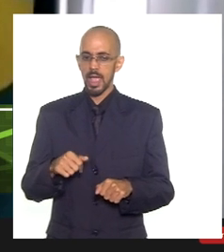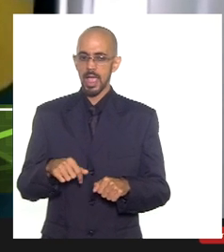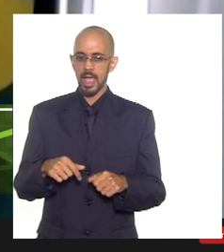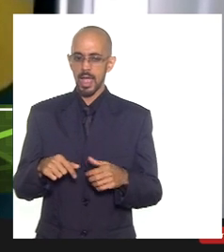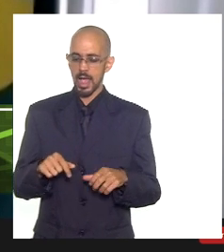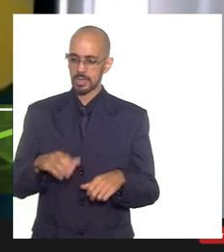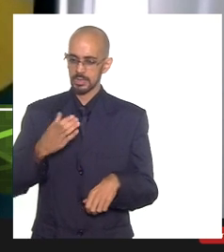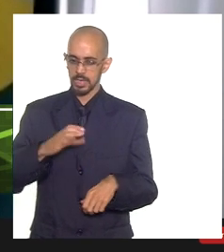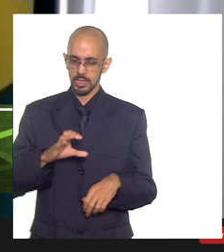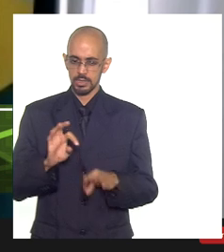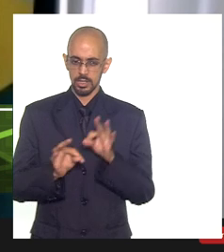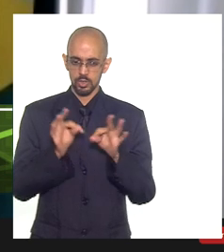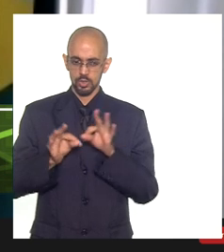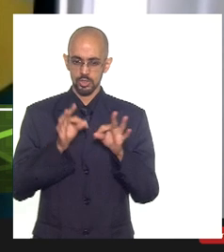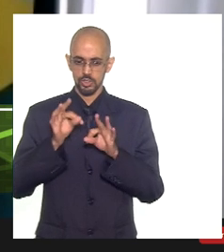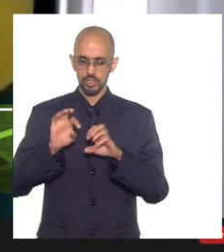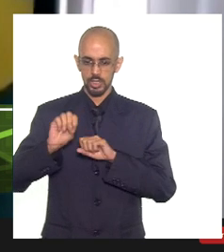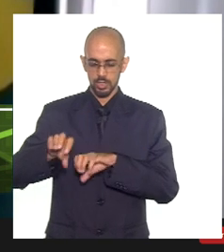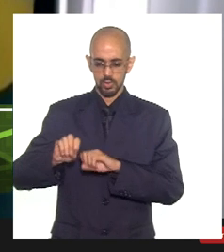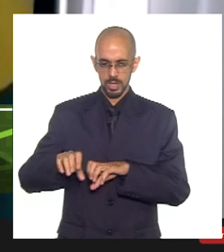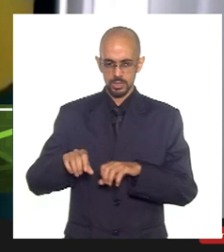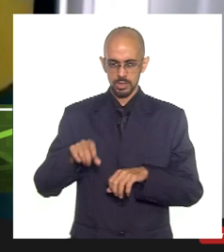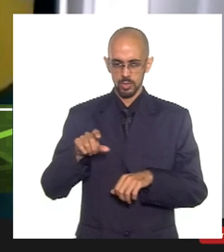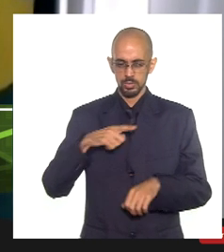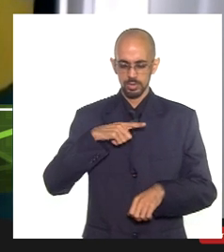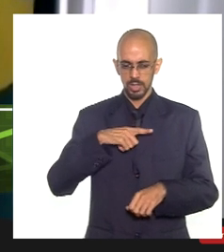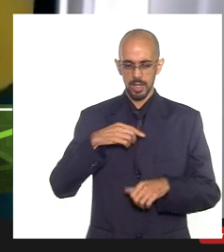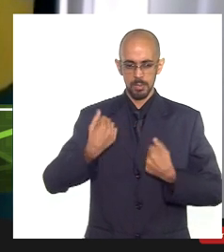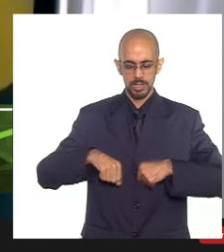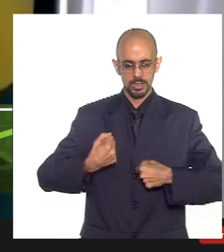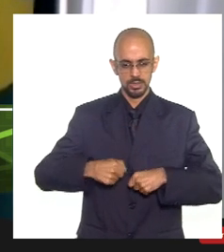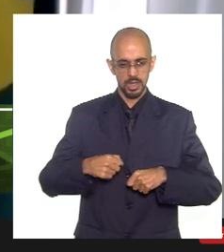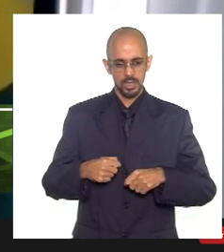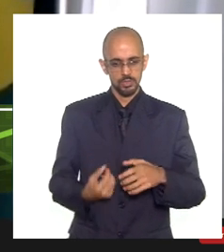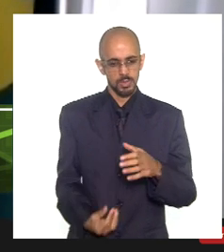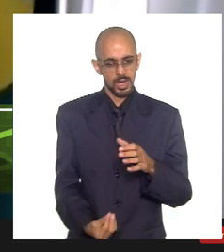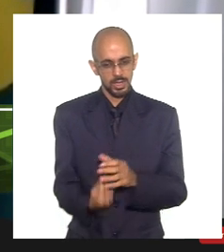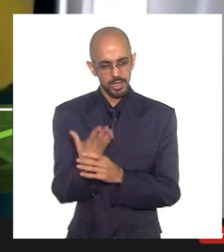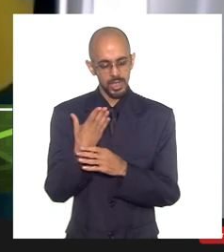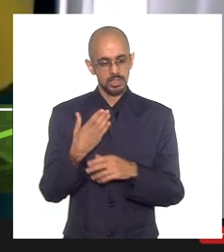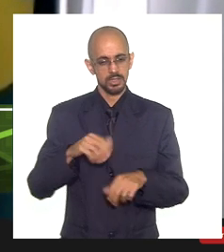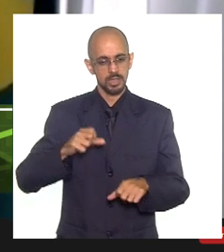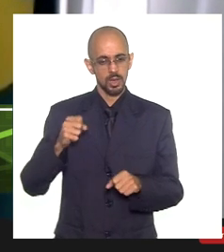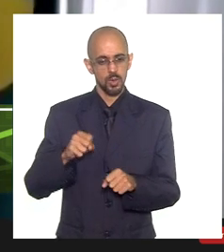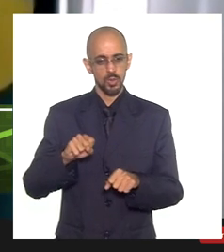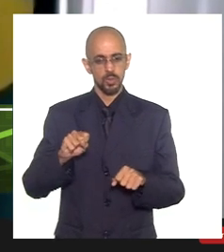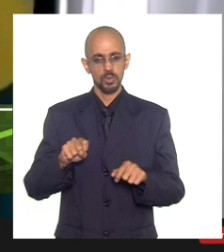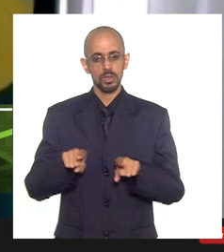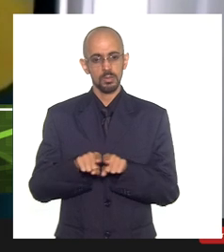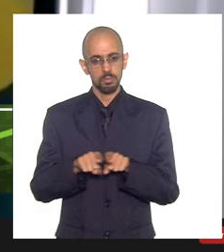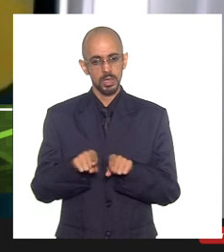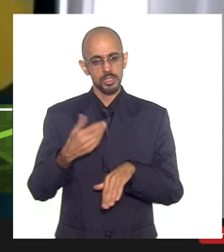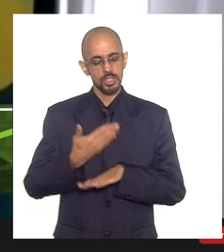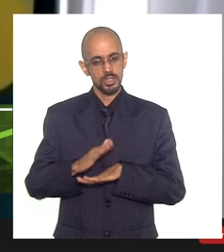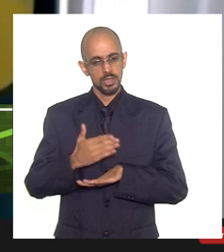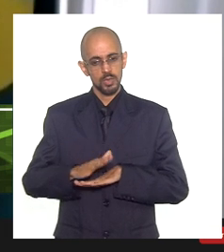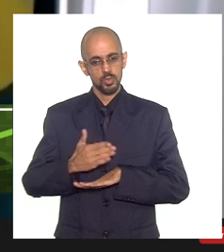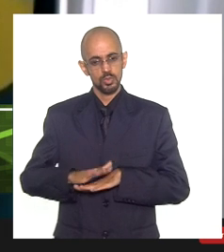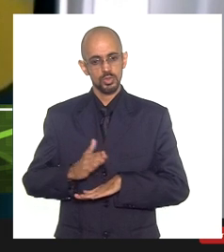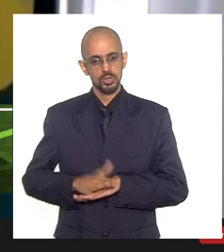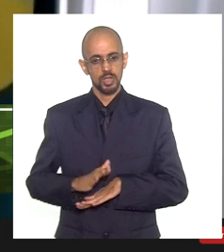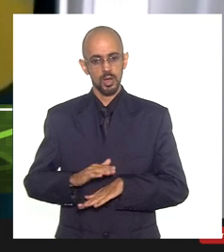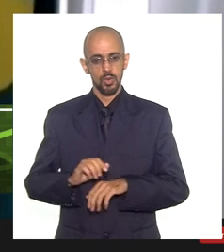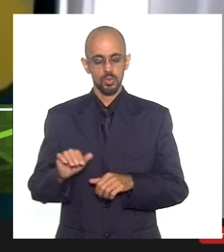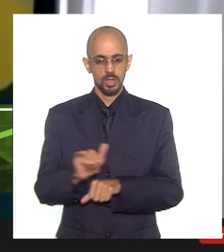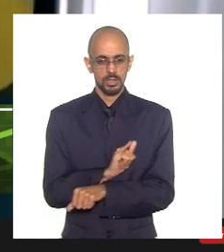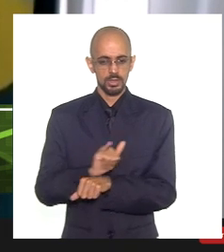indispensáveis ao processo de formulação e implementação do projeto estratégico de desenvolvimento econômico e